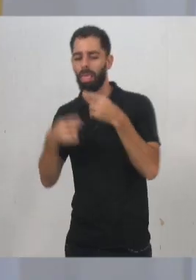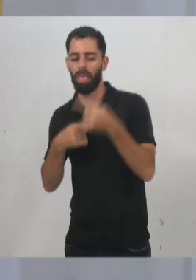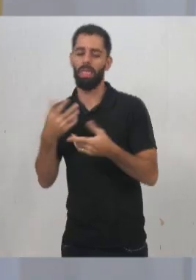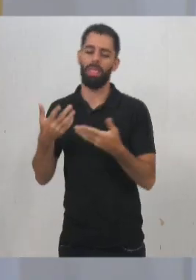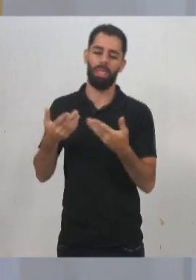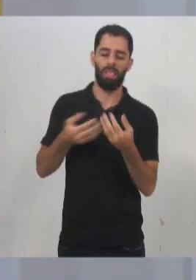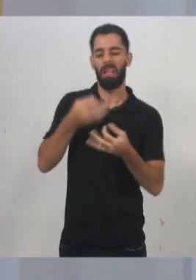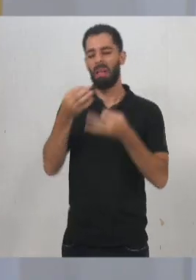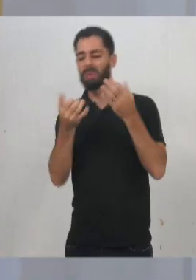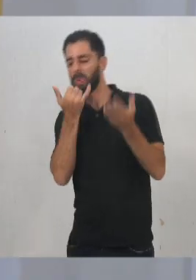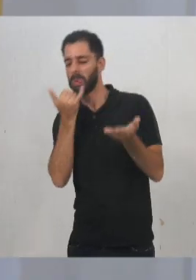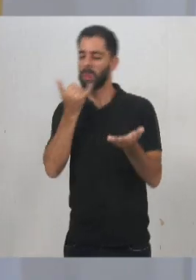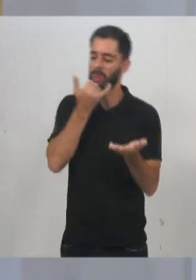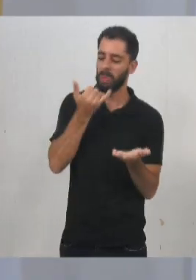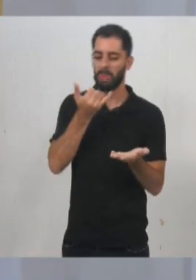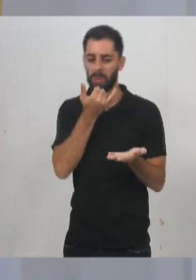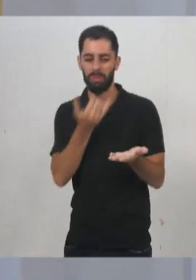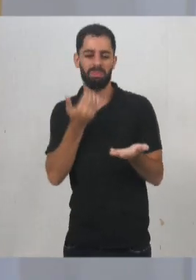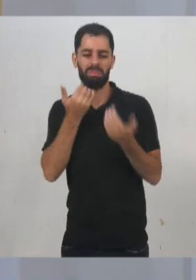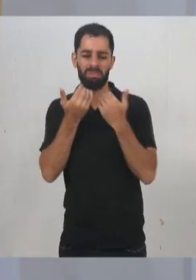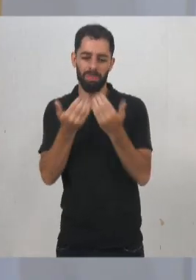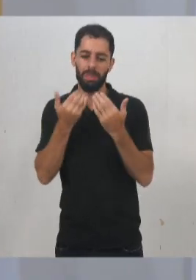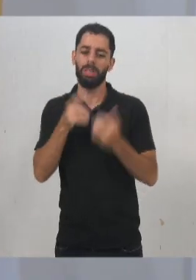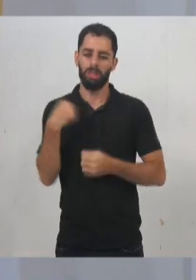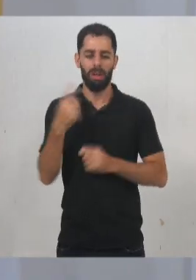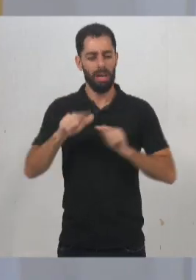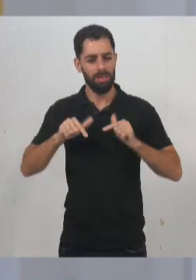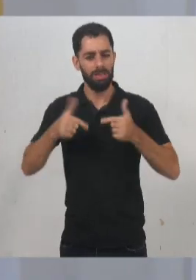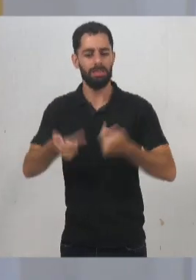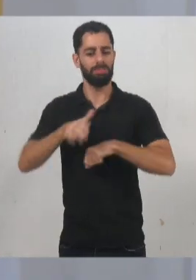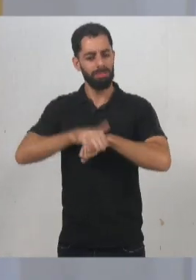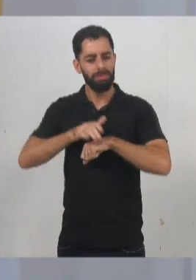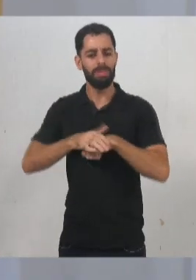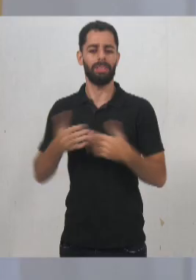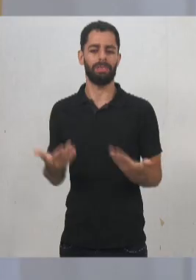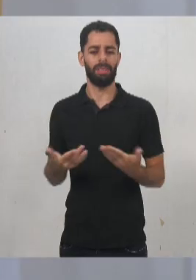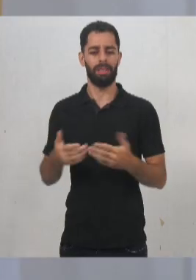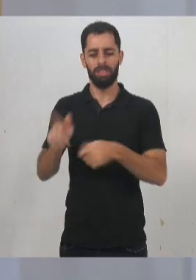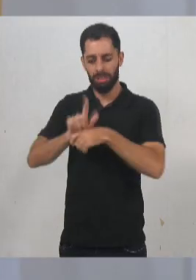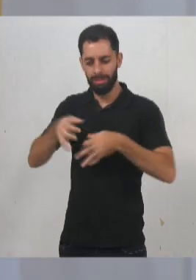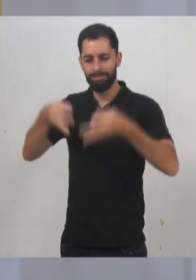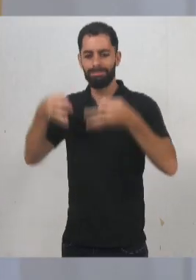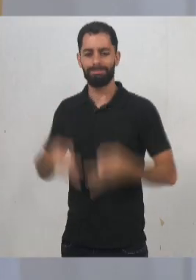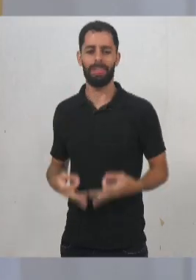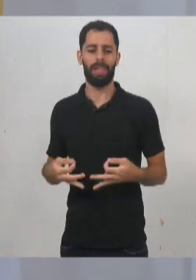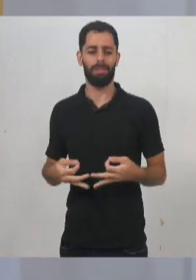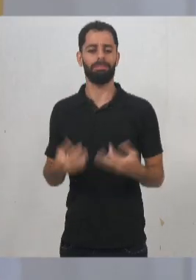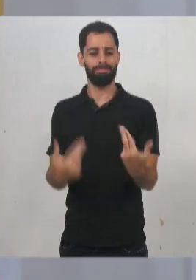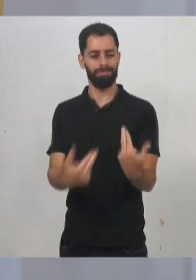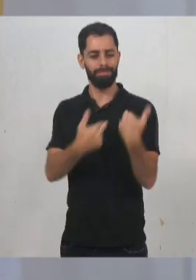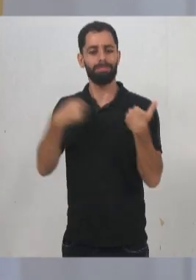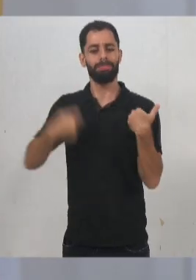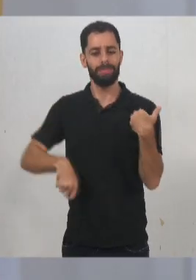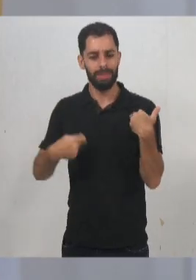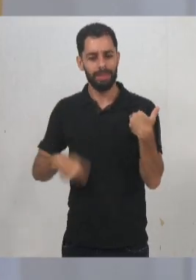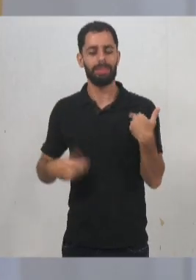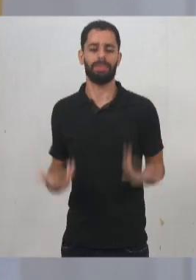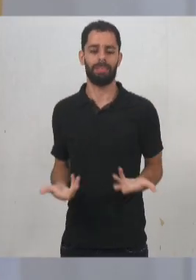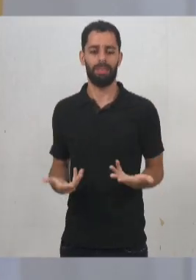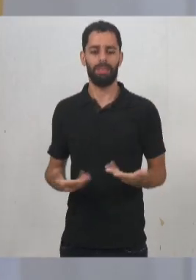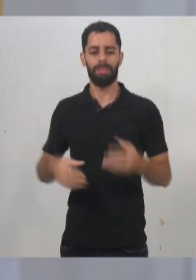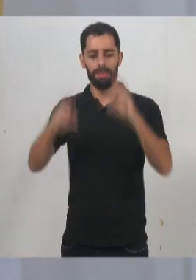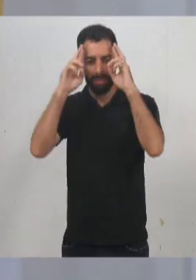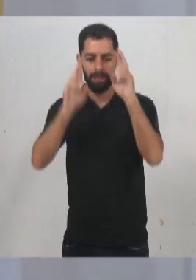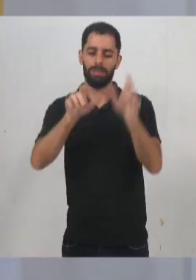venho com desculpas esfarrapadas porque nós queremos ação nós queremos gestão nós queremos responsabilidade nós queremos